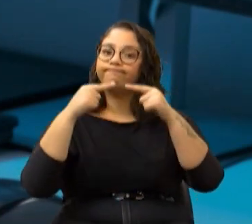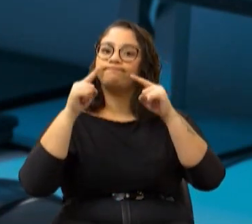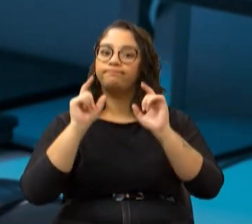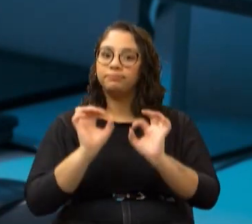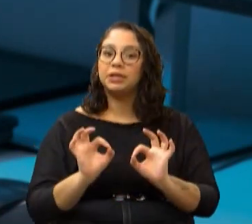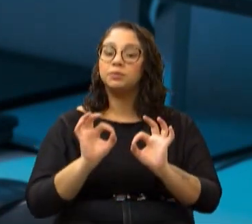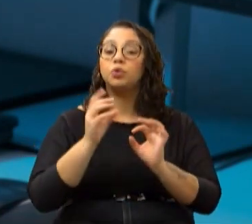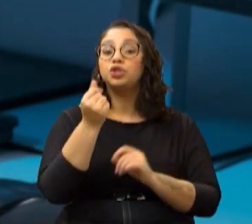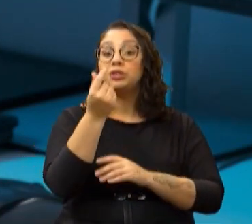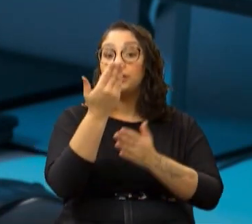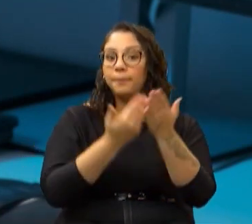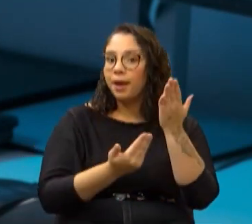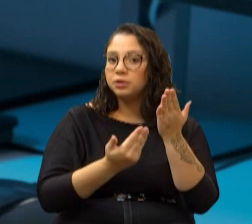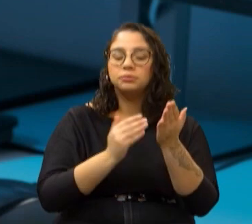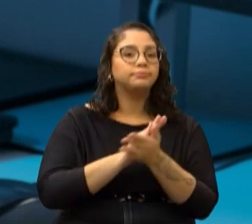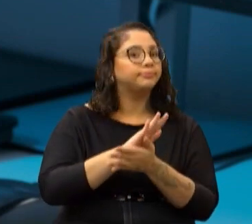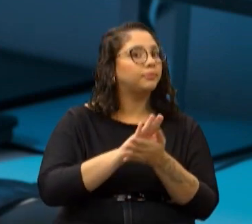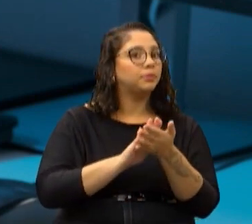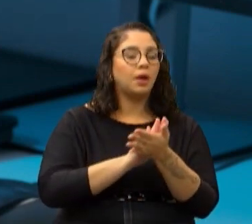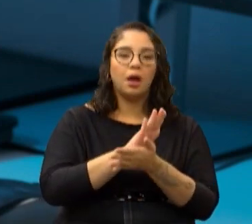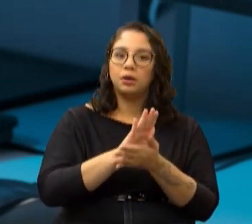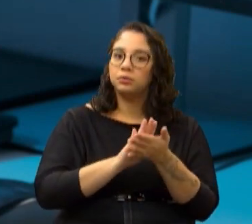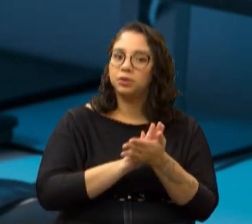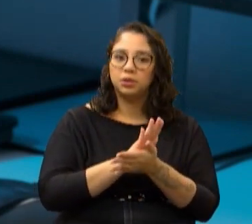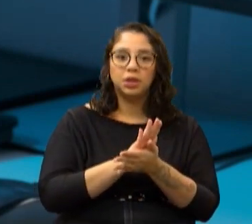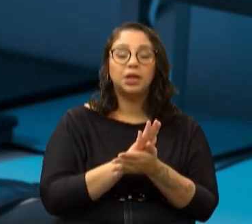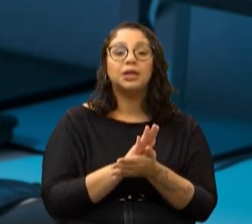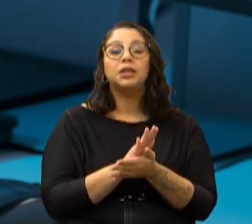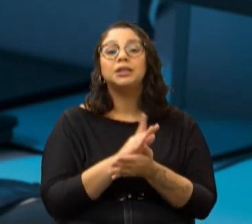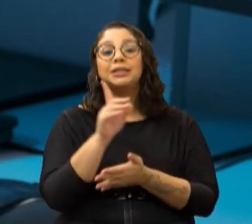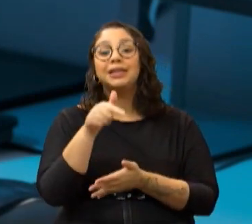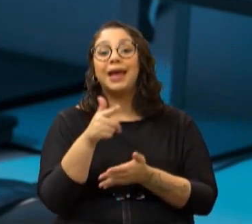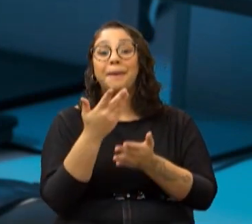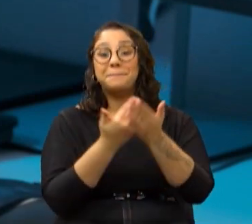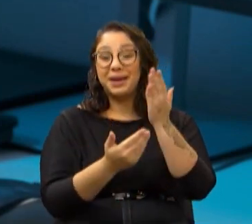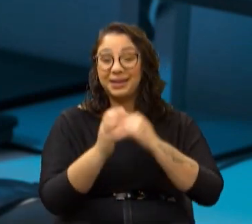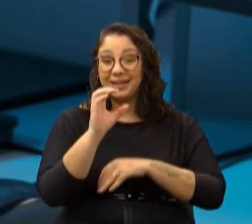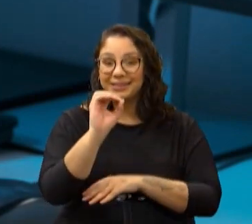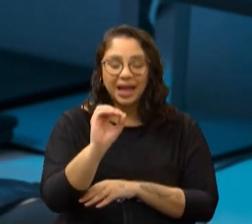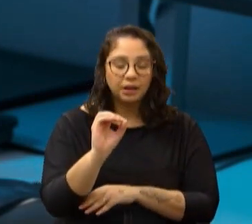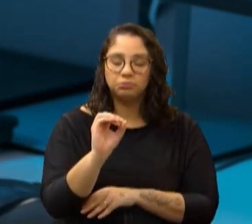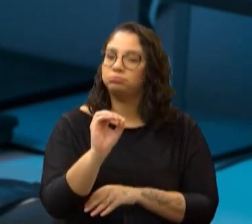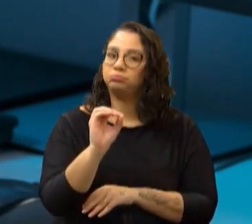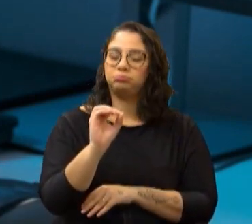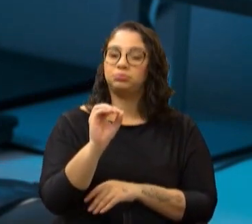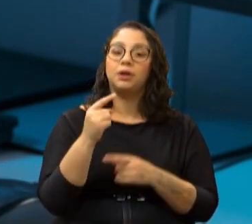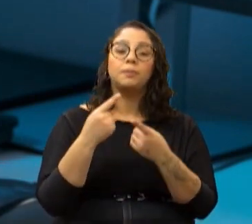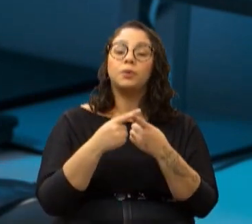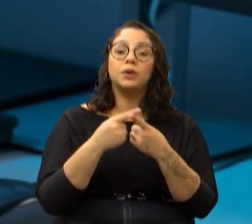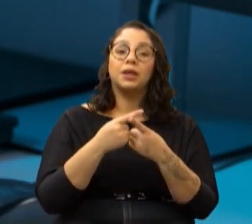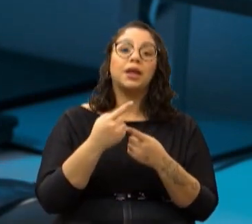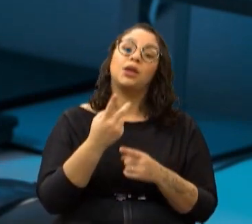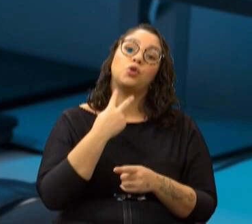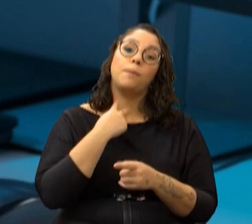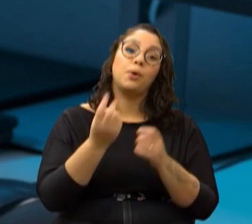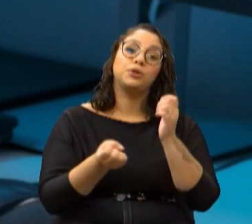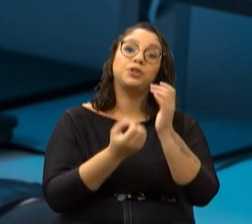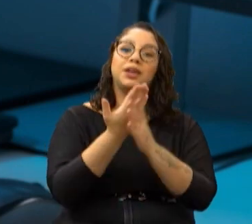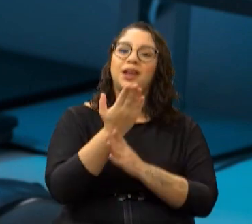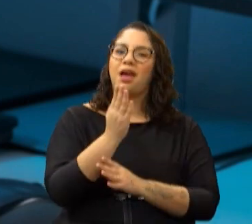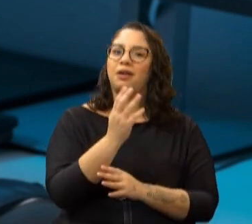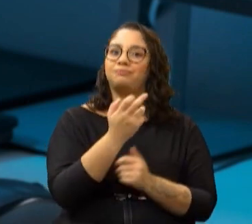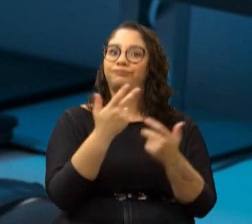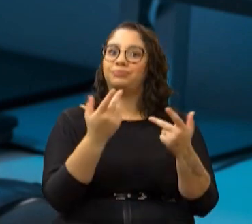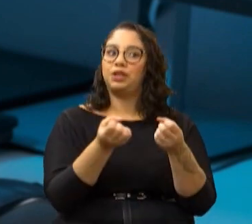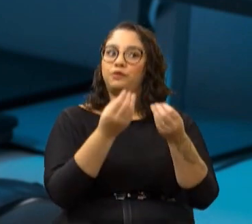você não tem perdas, tá? Nenhum produto é apresentado como perda zero, porque a gente não pode criar uma falsa